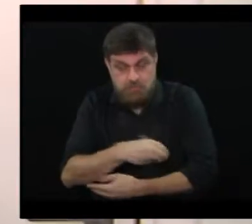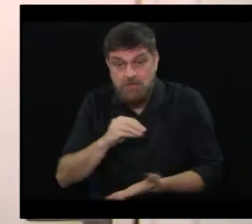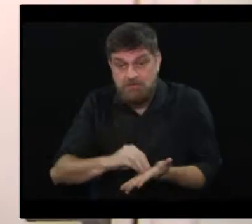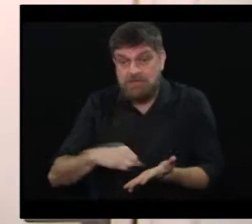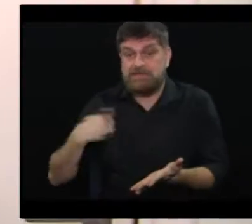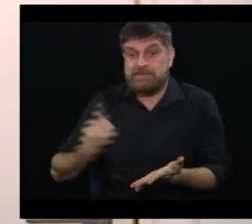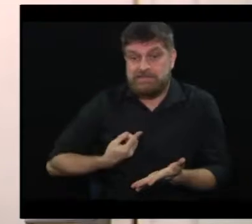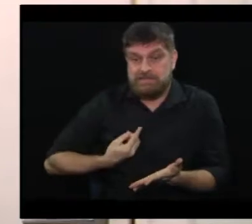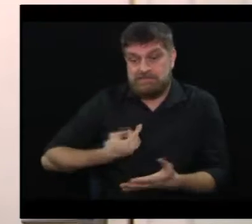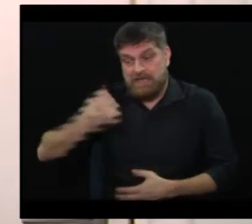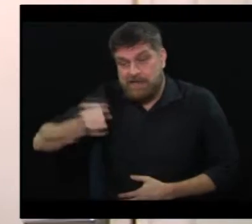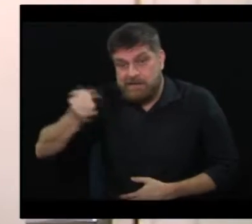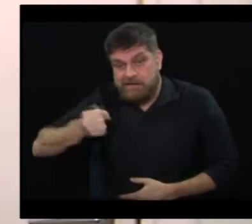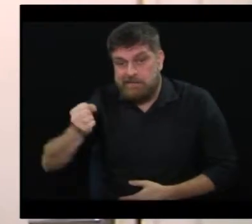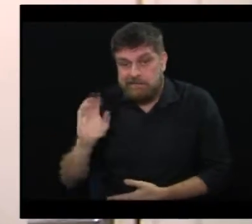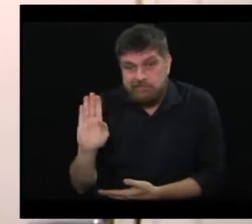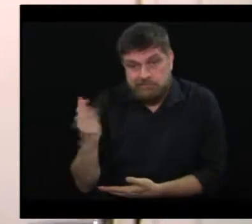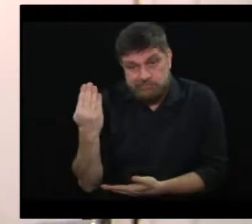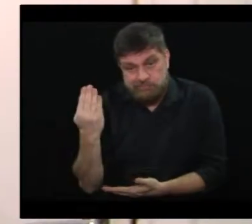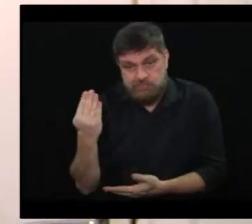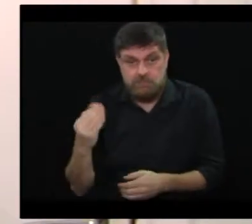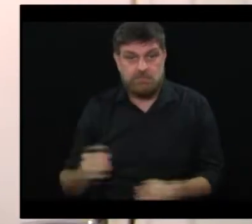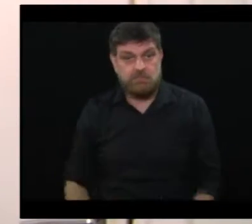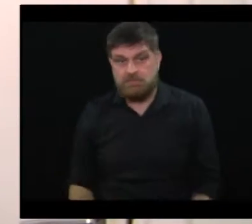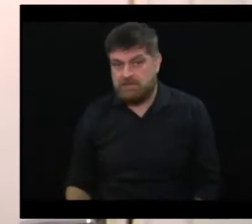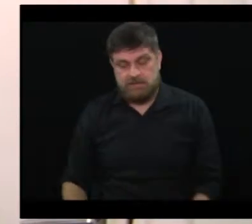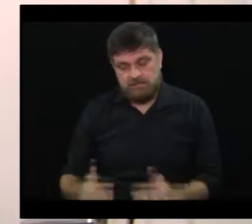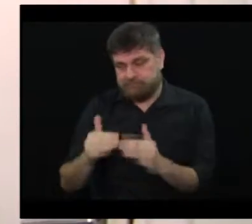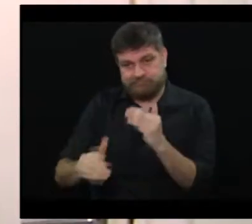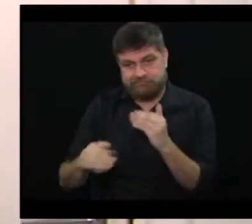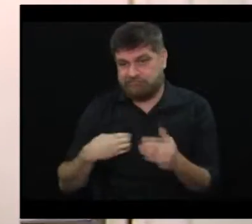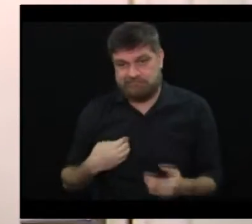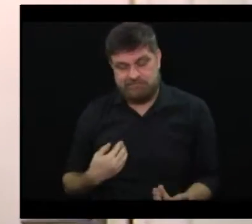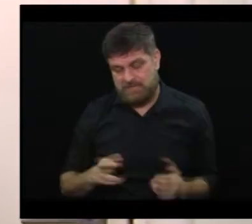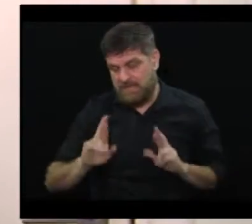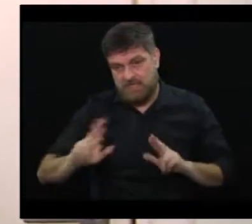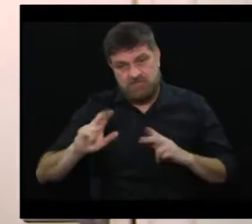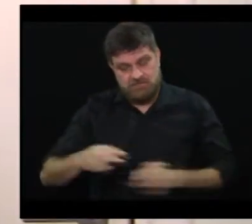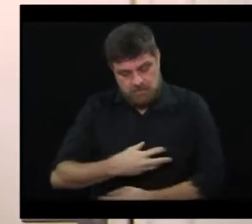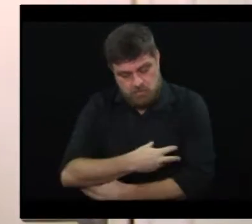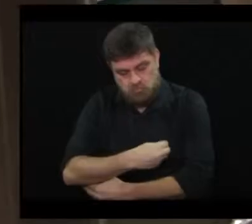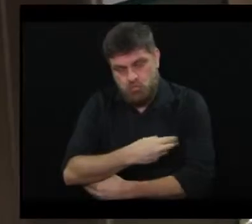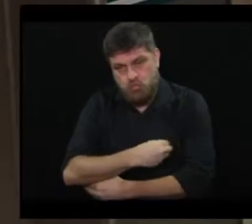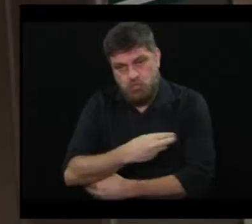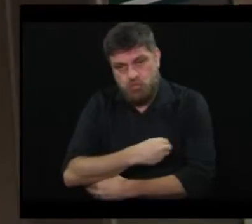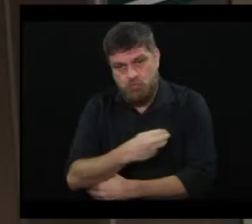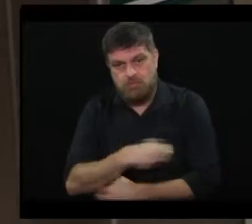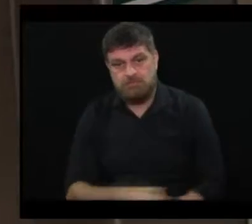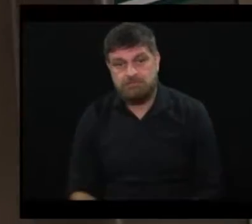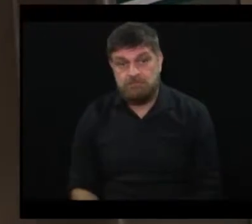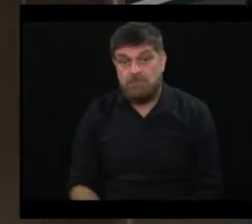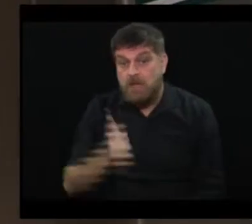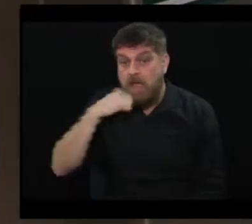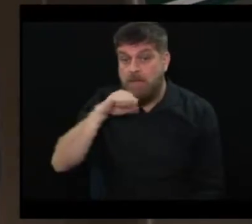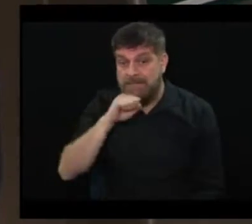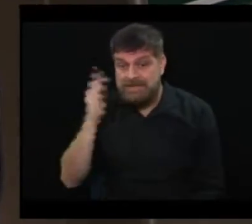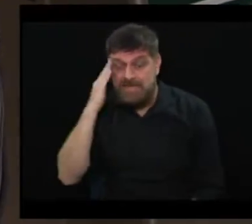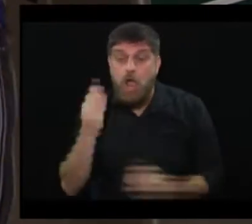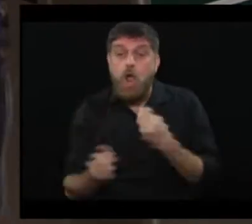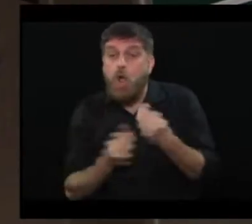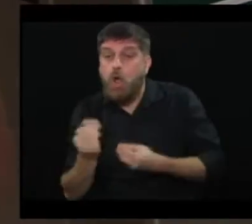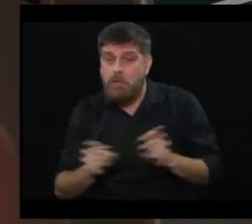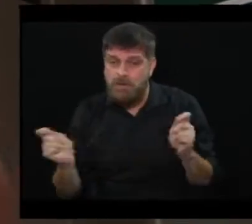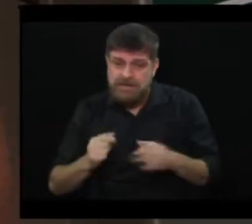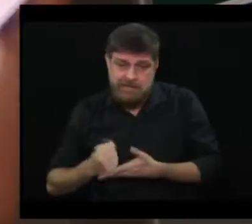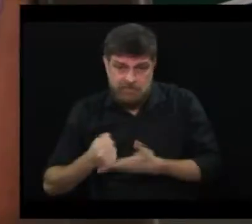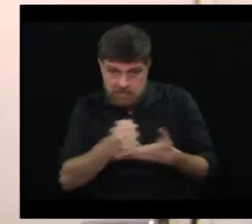os leites artificiais, que não chegam a ser perto do leite materno, né? Você que é mãe, saiba como pode